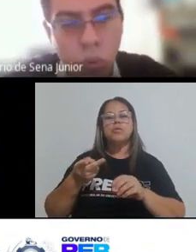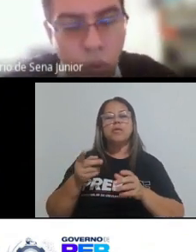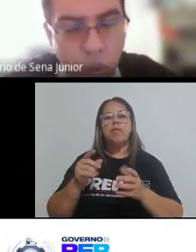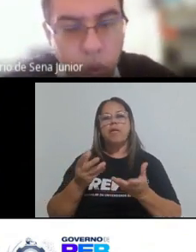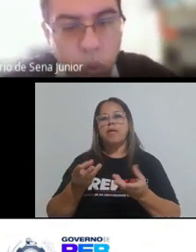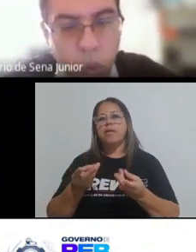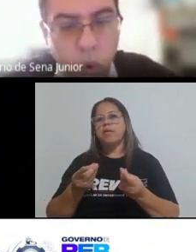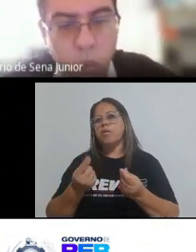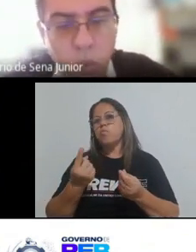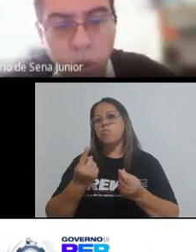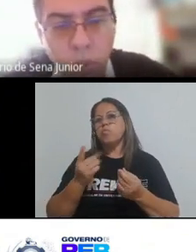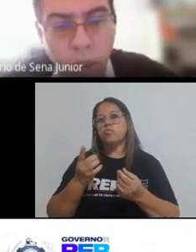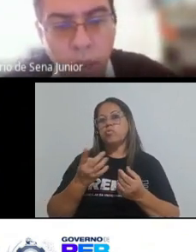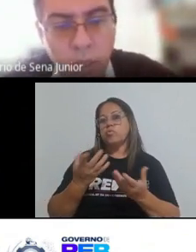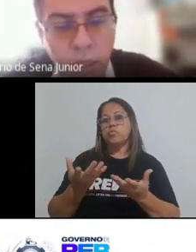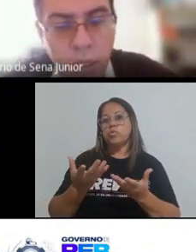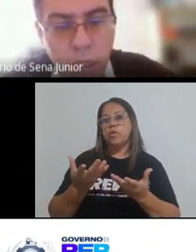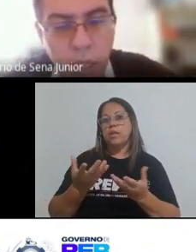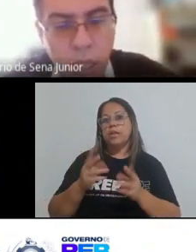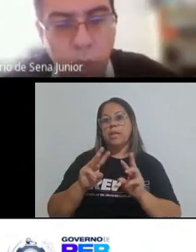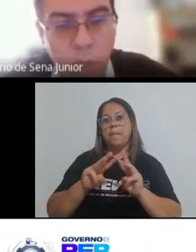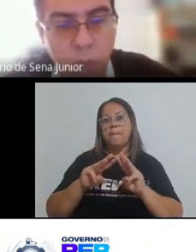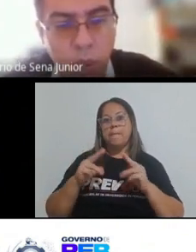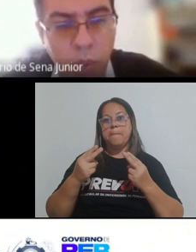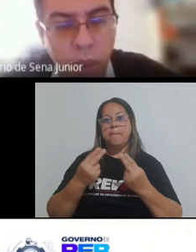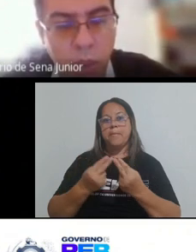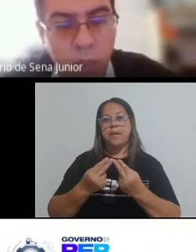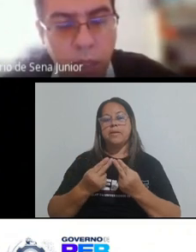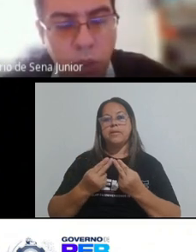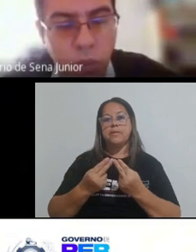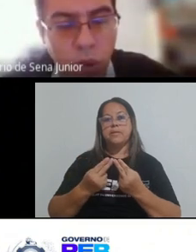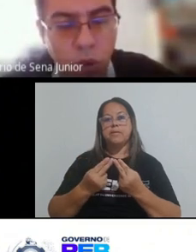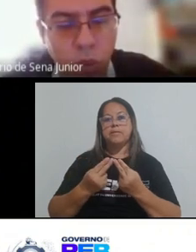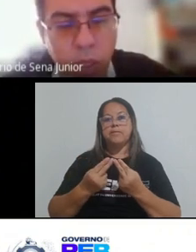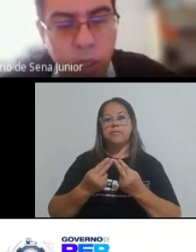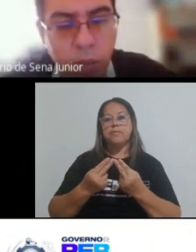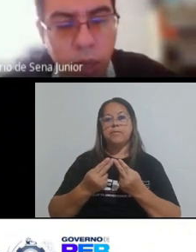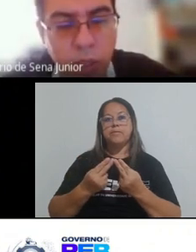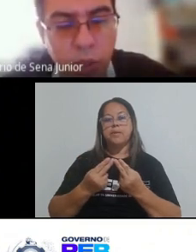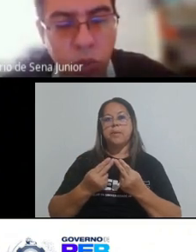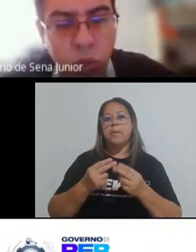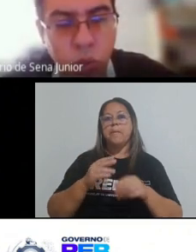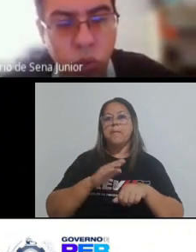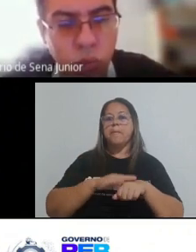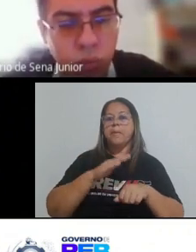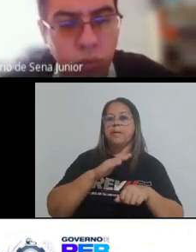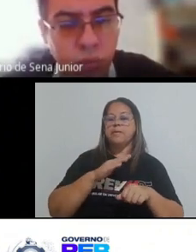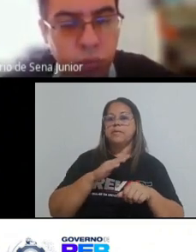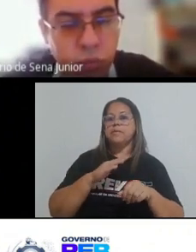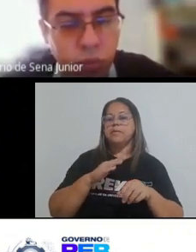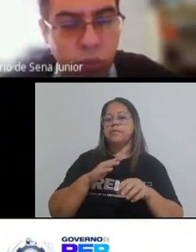como um único corpo de massa do bloco mais a massa do